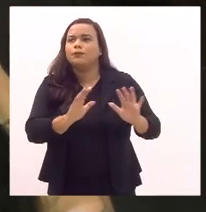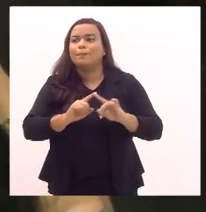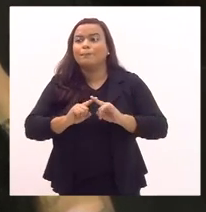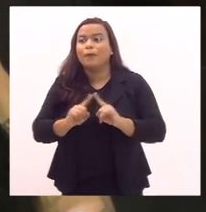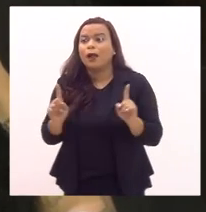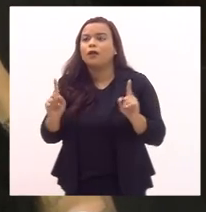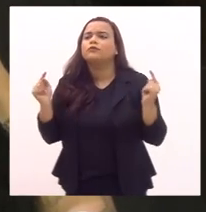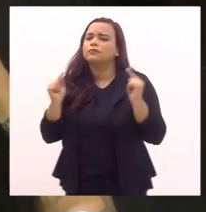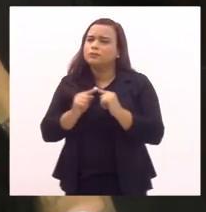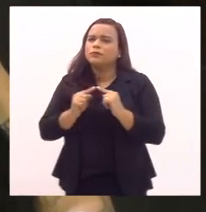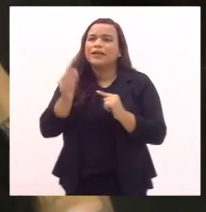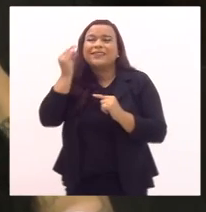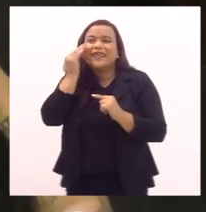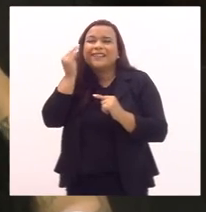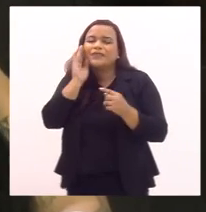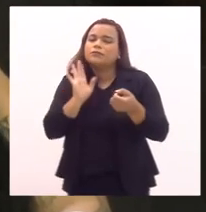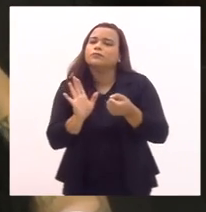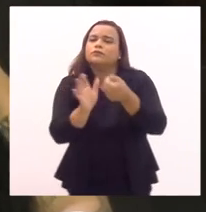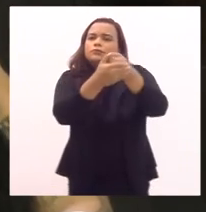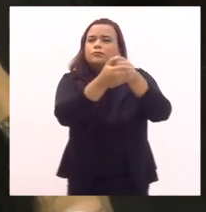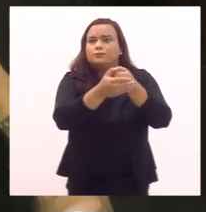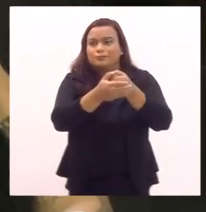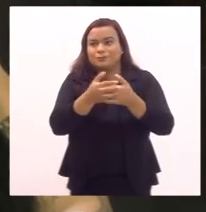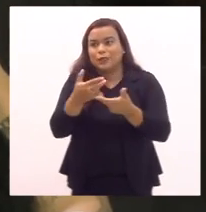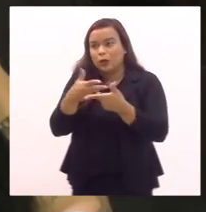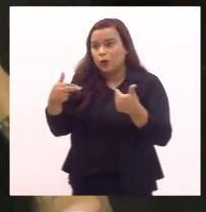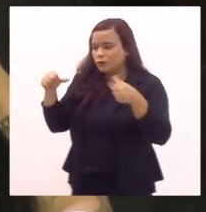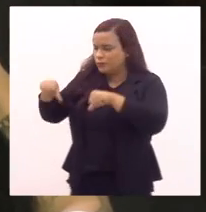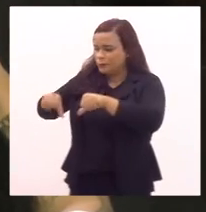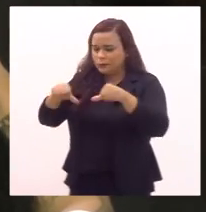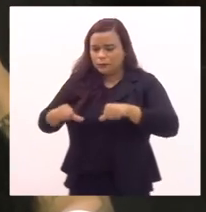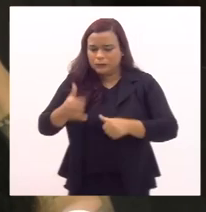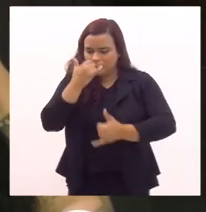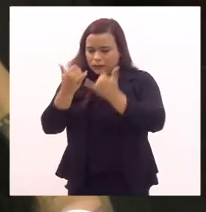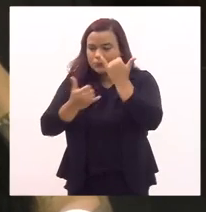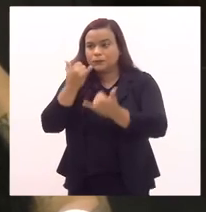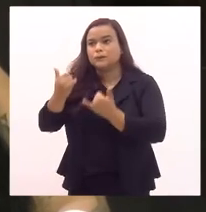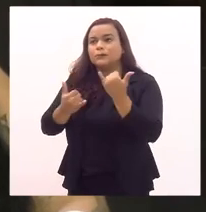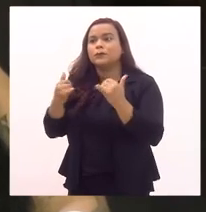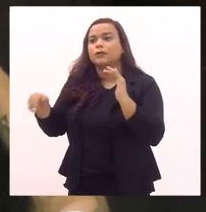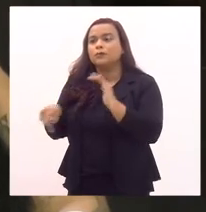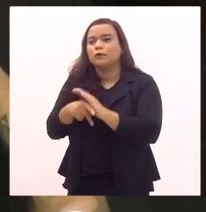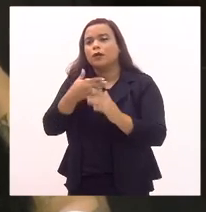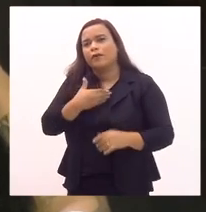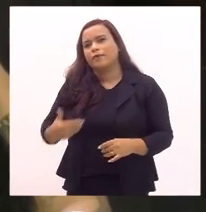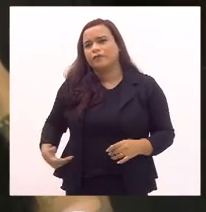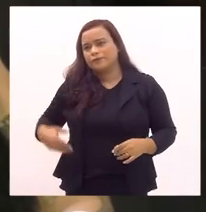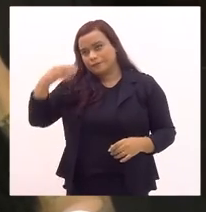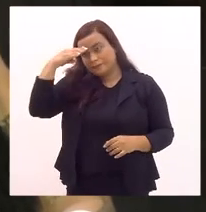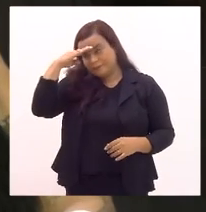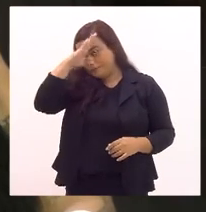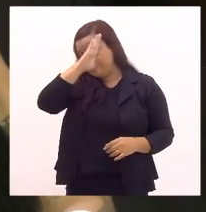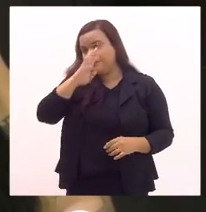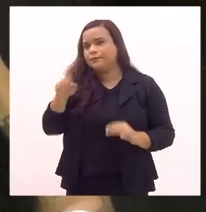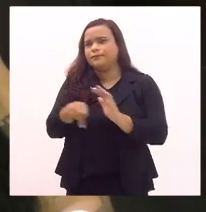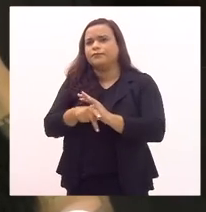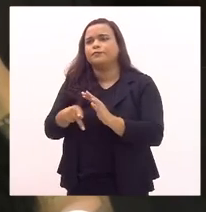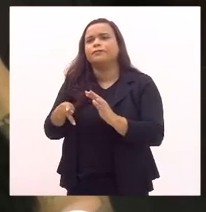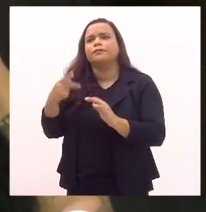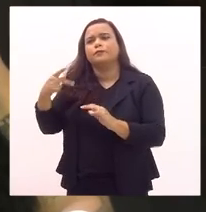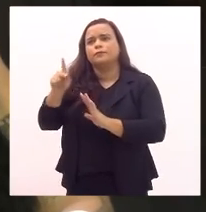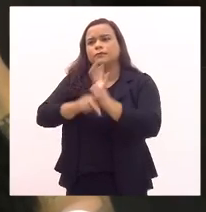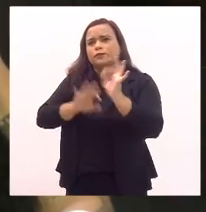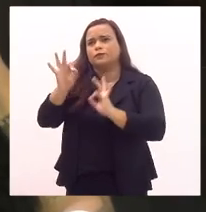tem a ver também com essa tentativa de jogar uma cortina de fumaça os grandes problemas que afetam o desastrosa o governo Jair bolsonaro e o seu